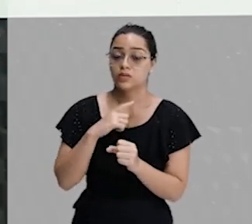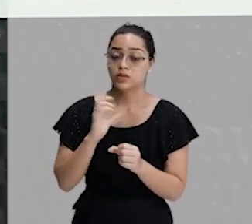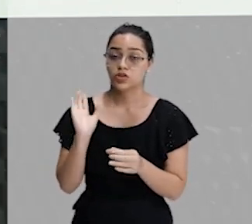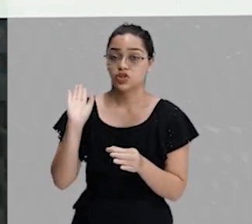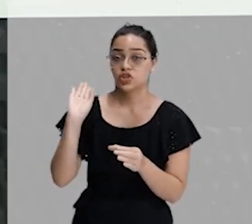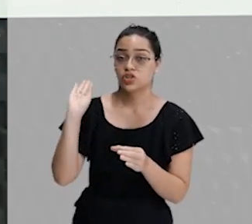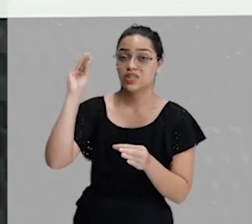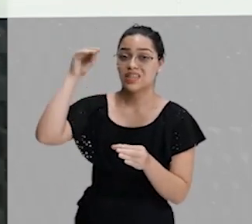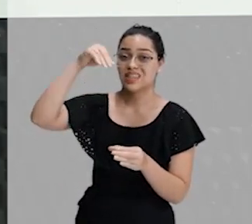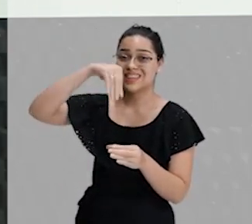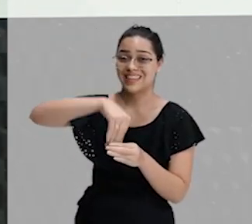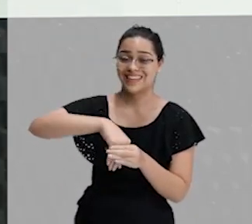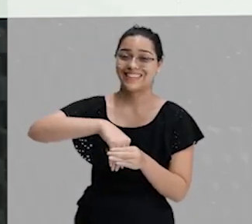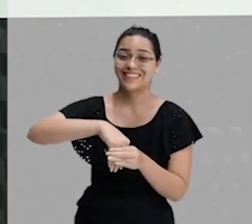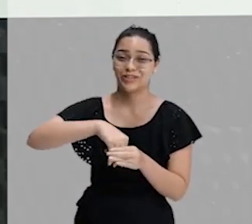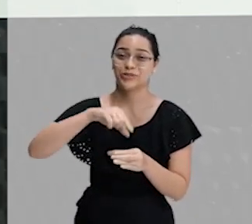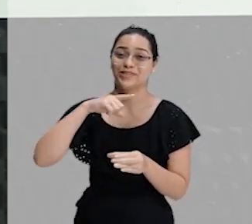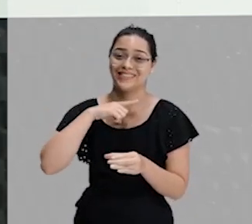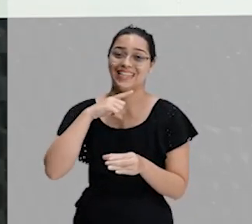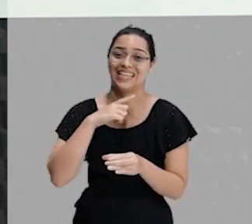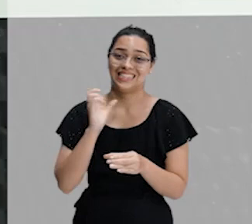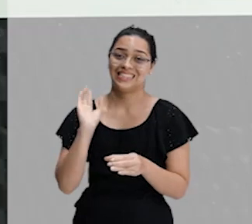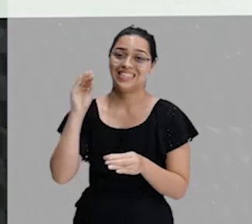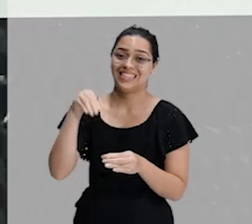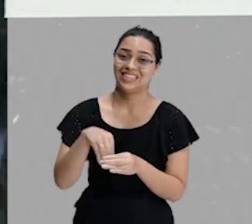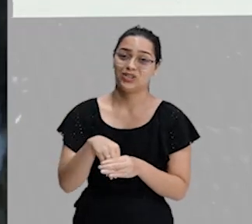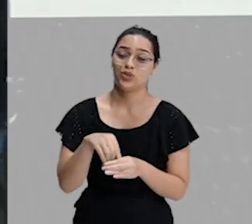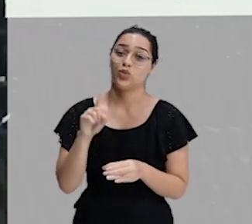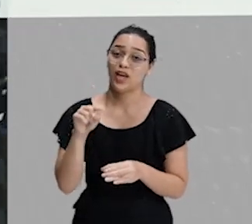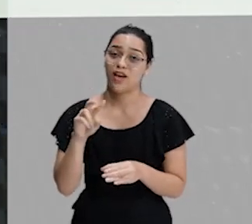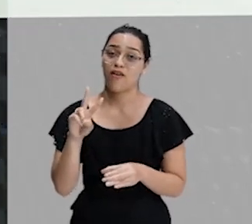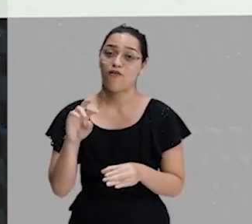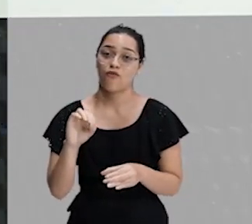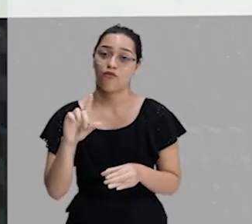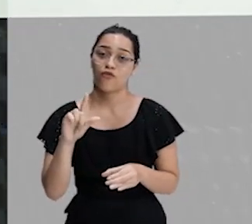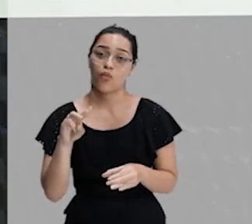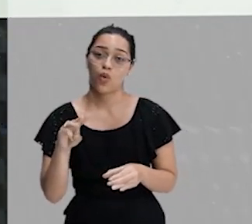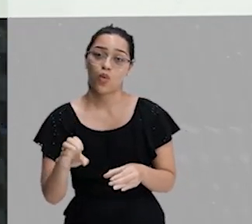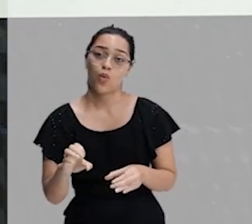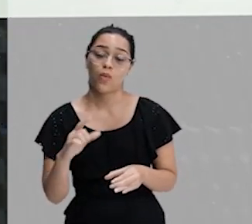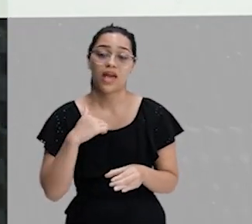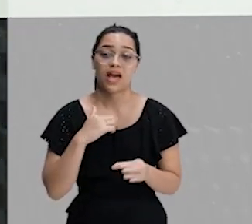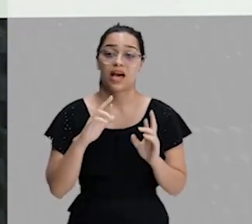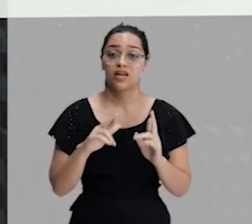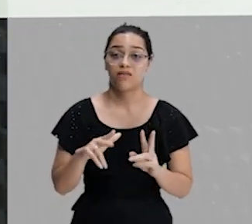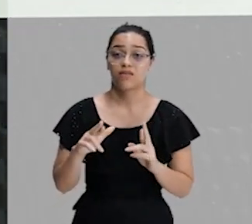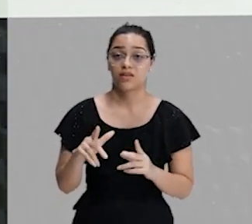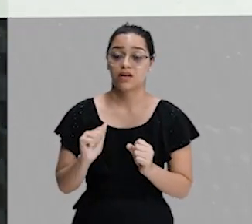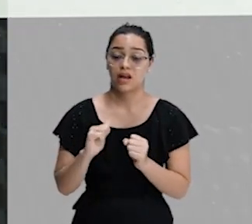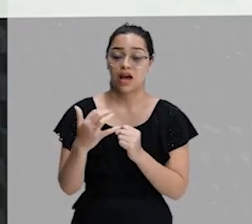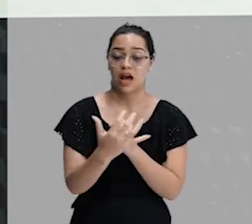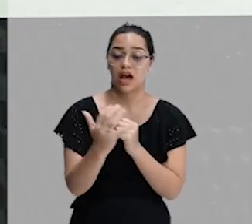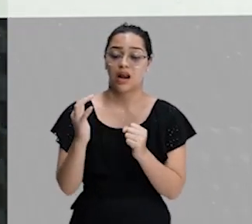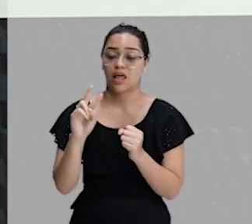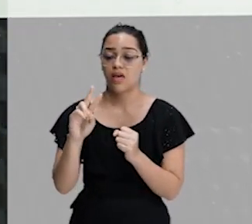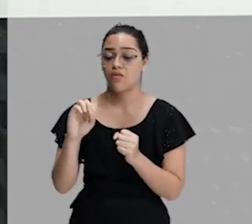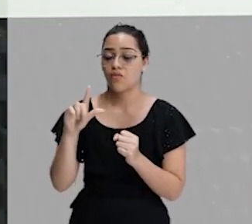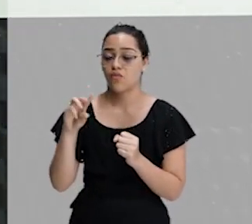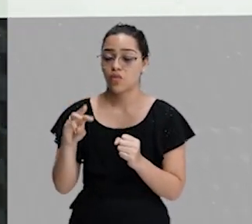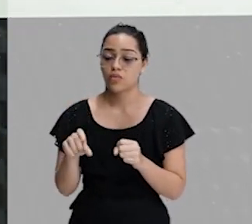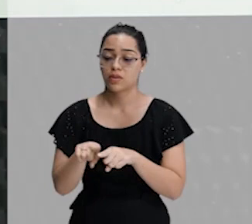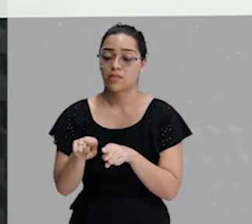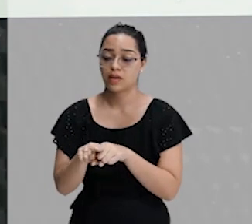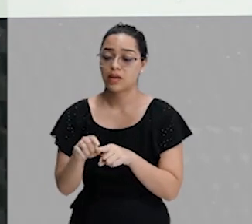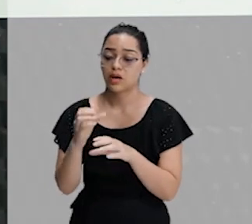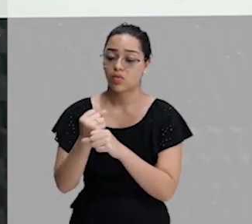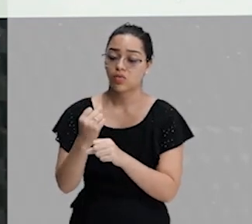de dentro, aquele espaço de dentro. Isso aqui é volume. Certo? Essa é a diferença. Tanto área como volume, eles calculam o